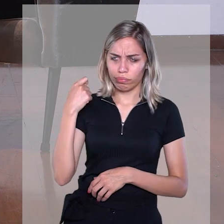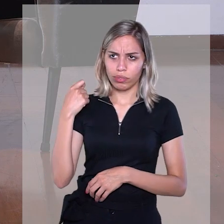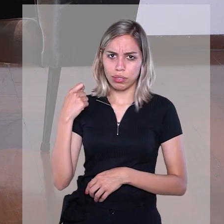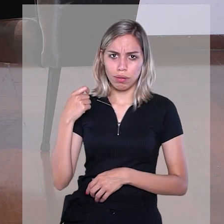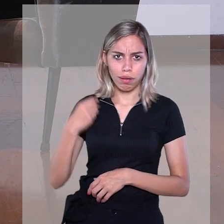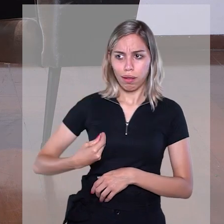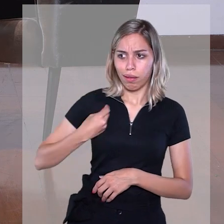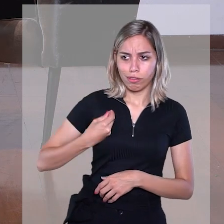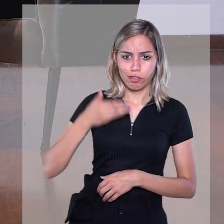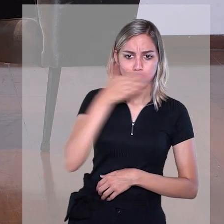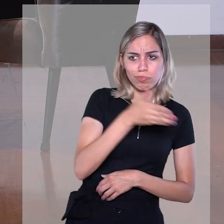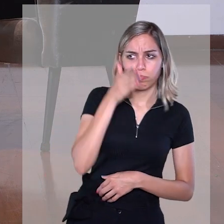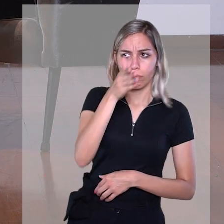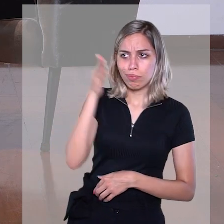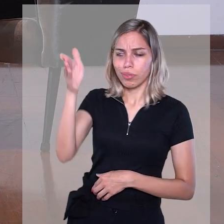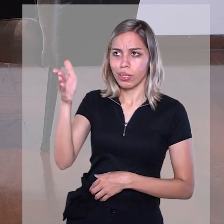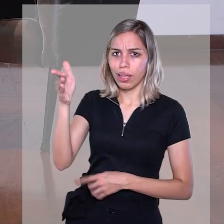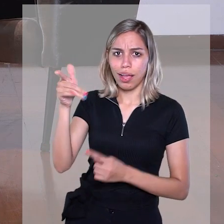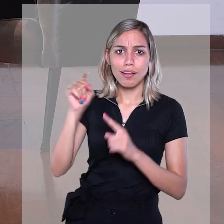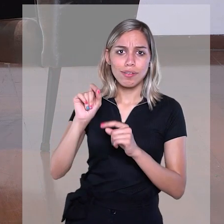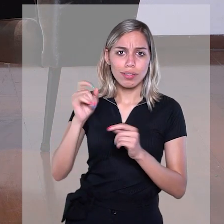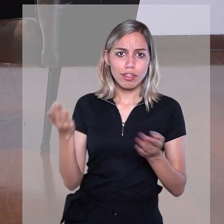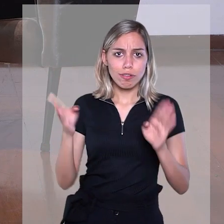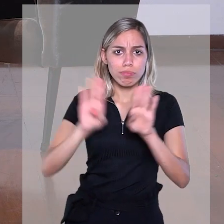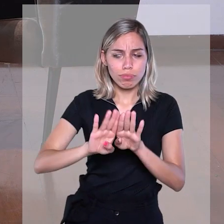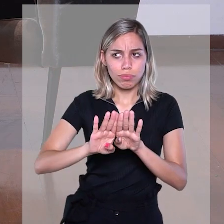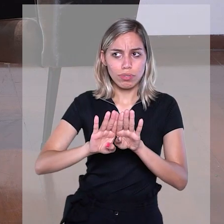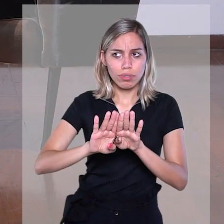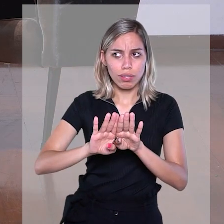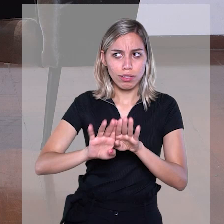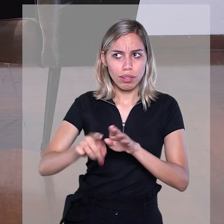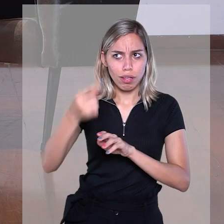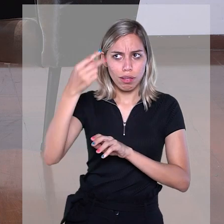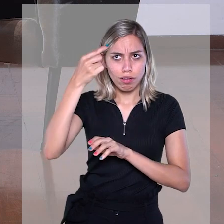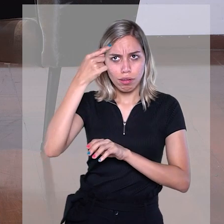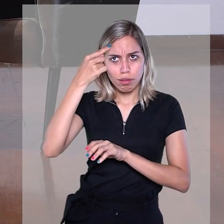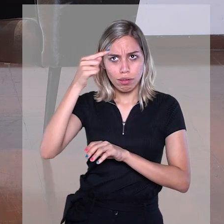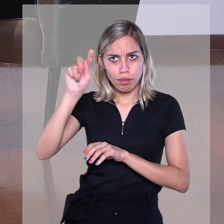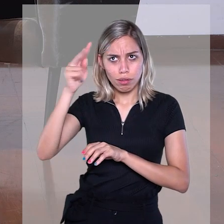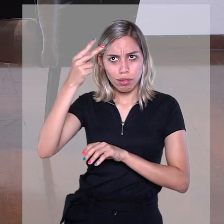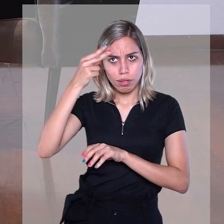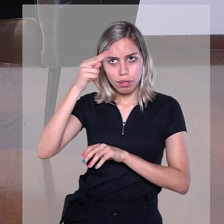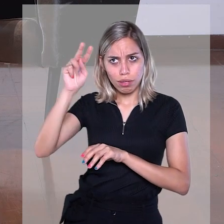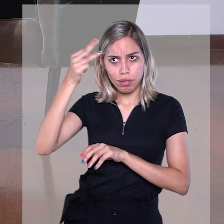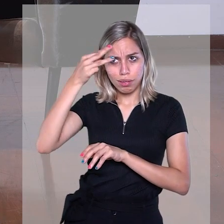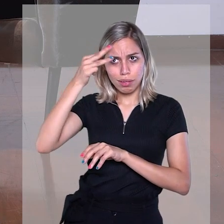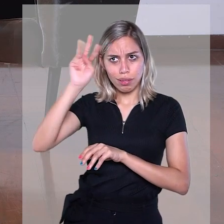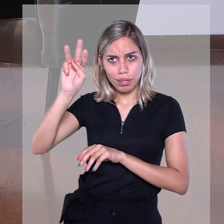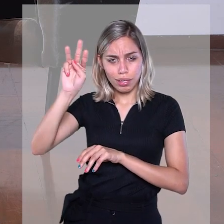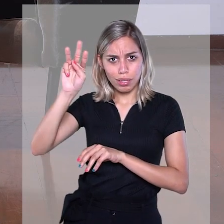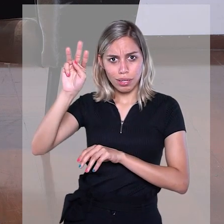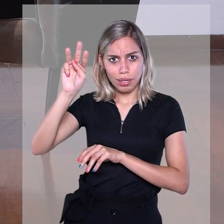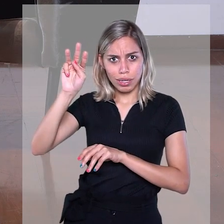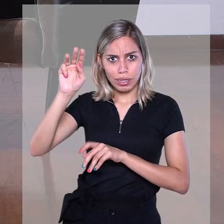presença. Uns 2 ou 3 dias de pânico e começam a vir os convites para fazer